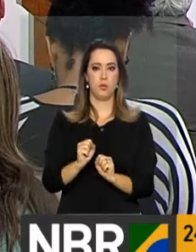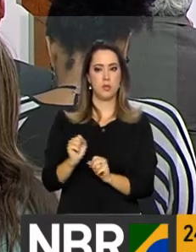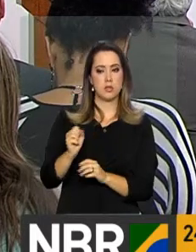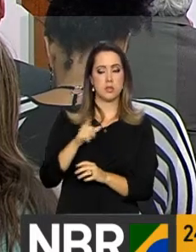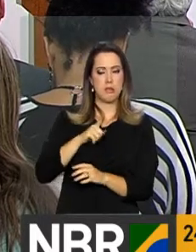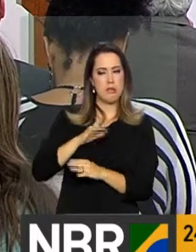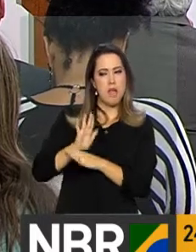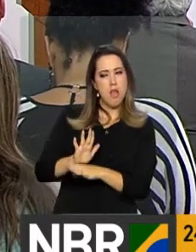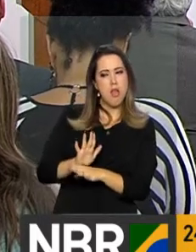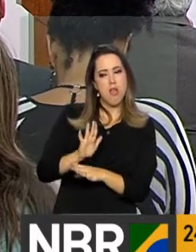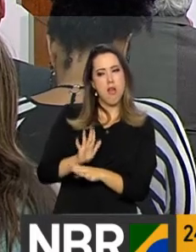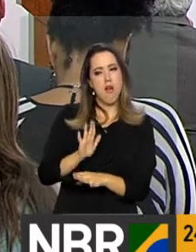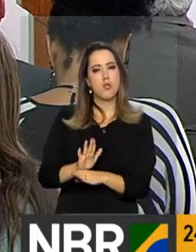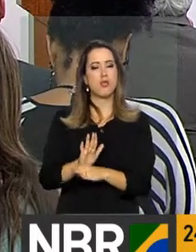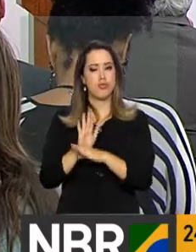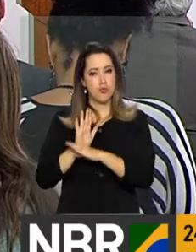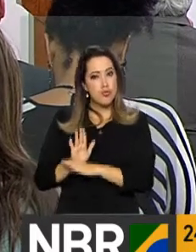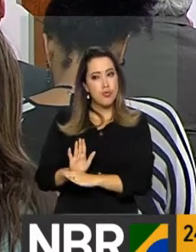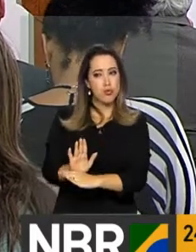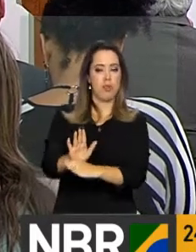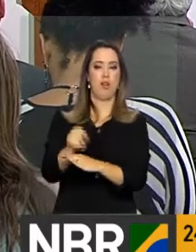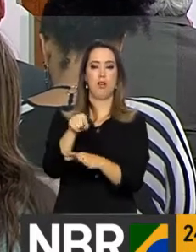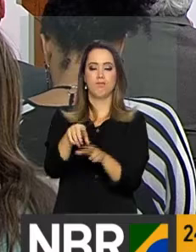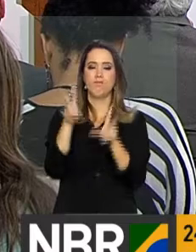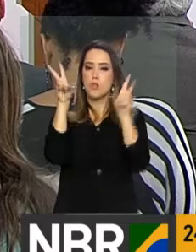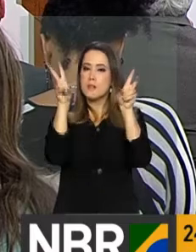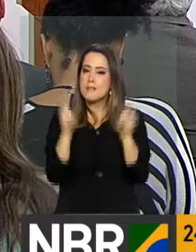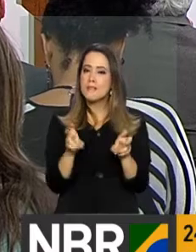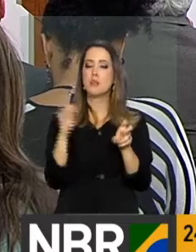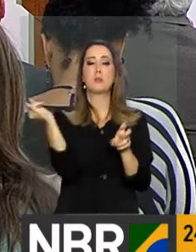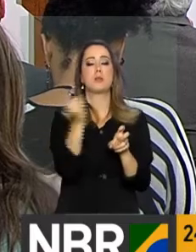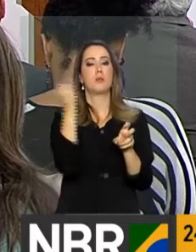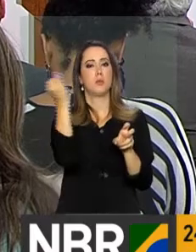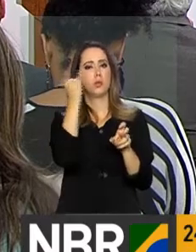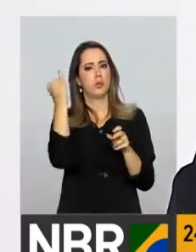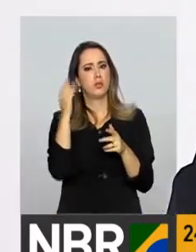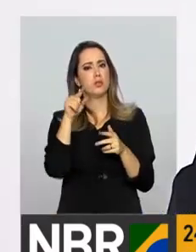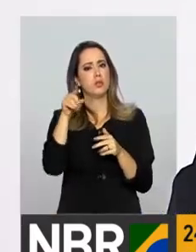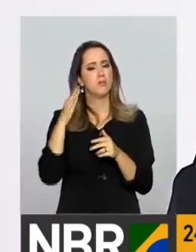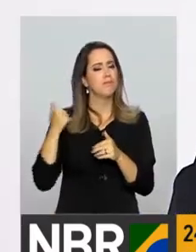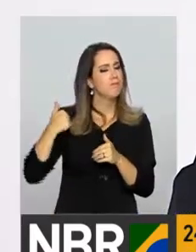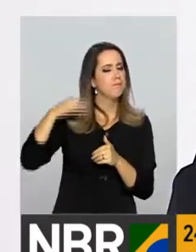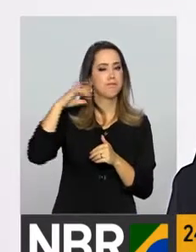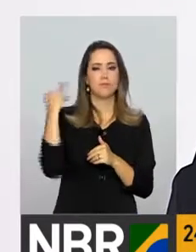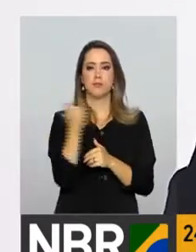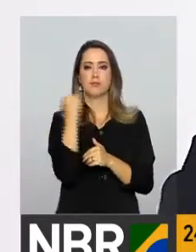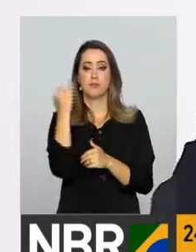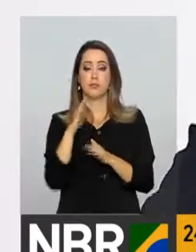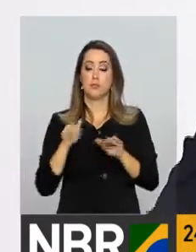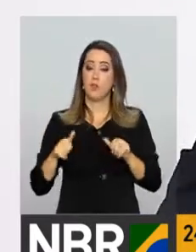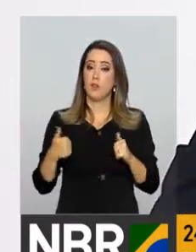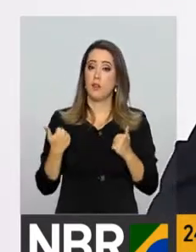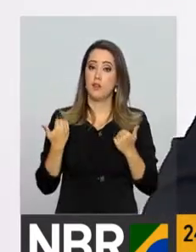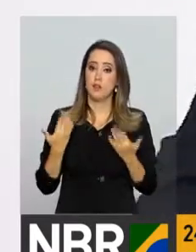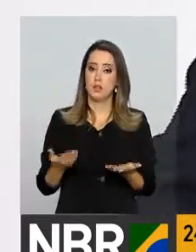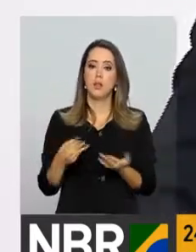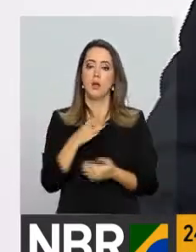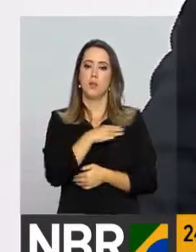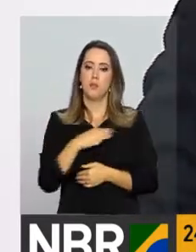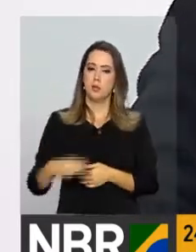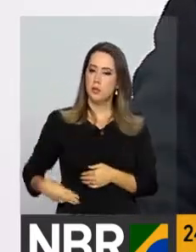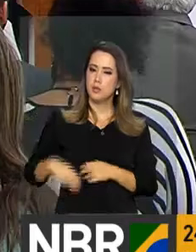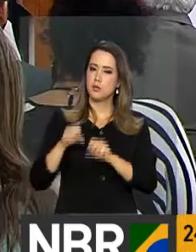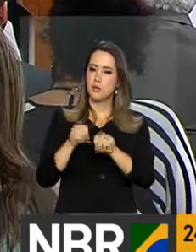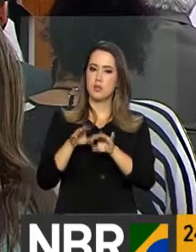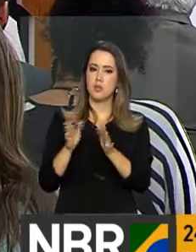colaborado com esse tema e é o tema todos nós sabemos mais importante então neste momento os parabéns pelo